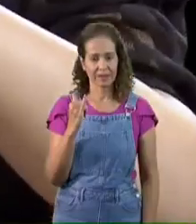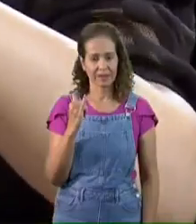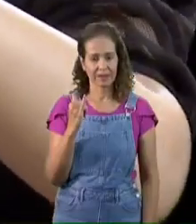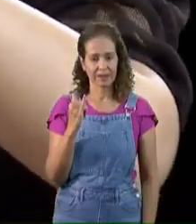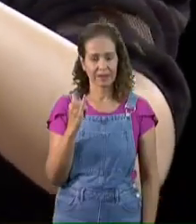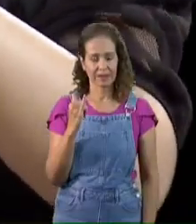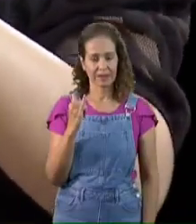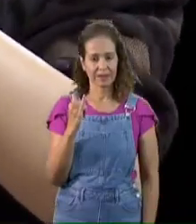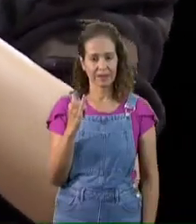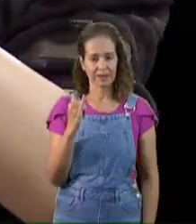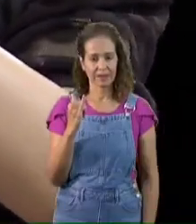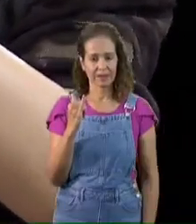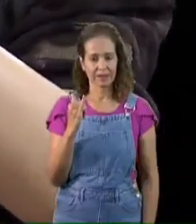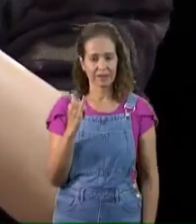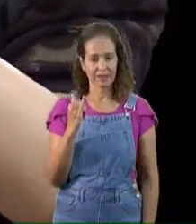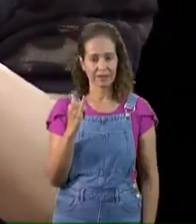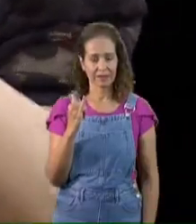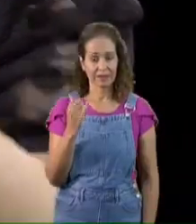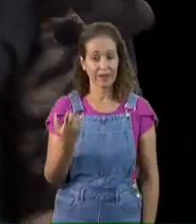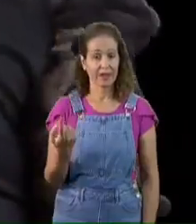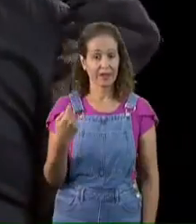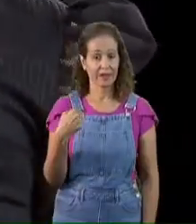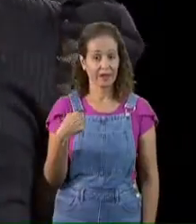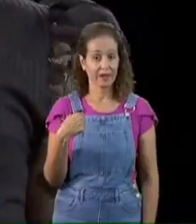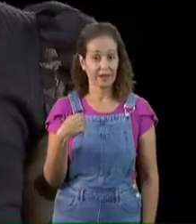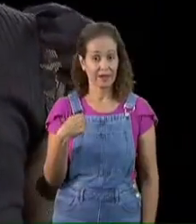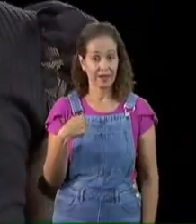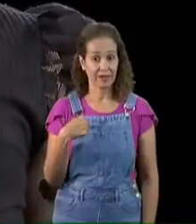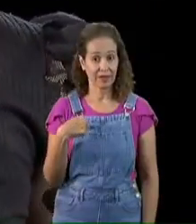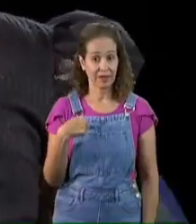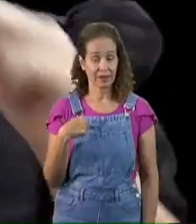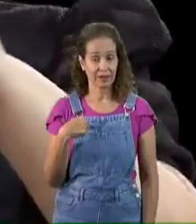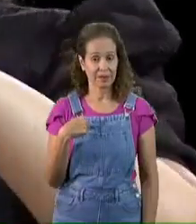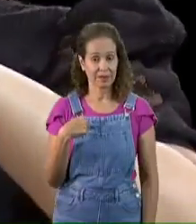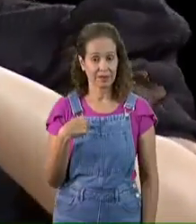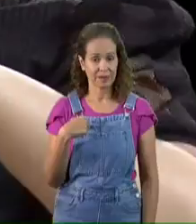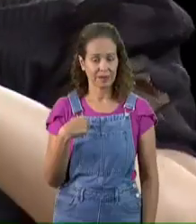O A. Eu. Então mostra.